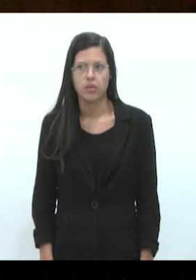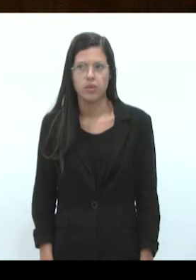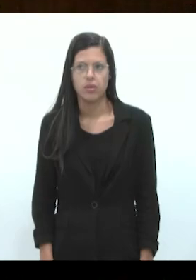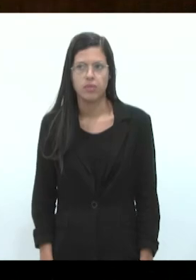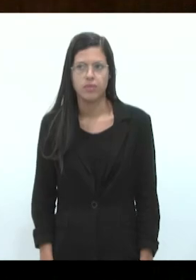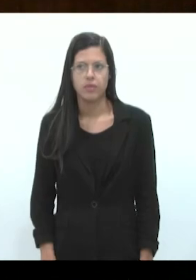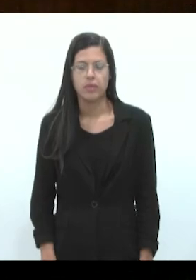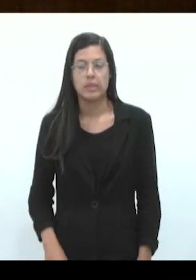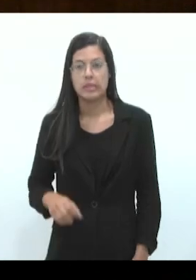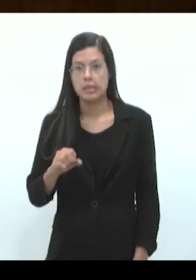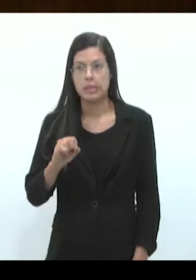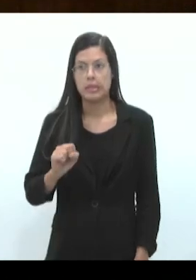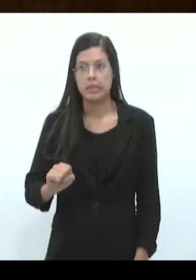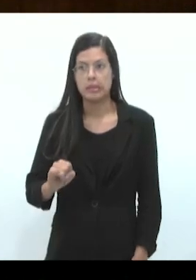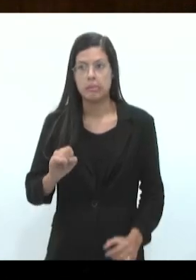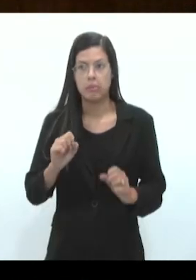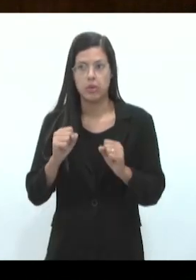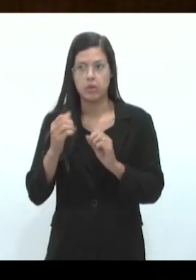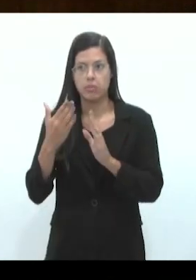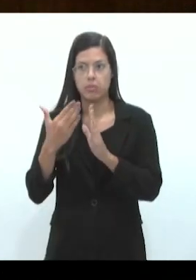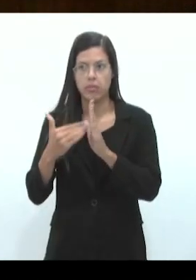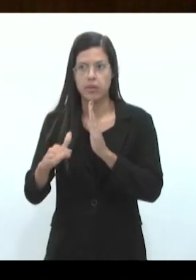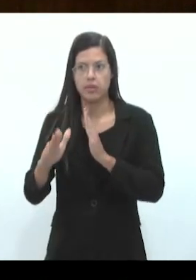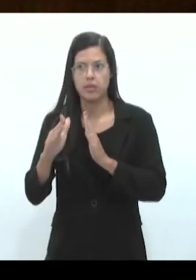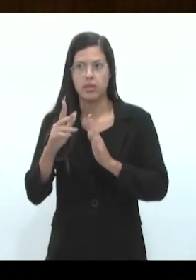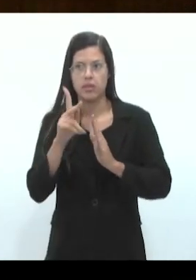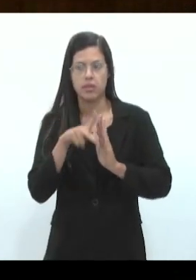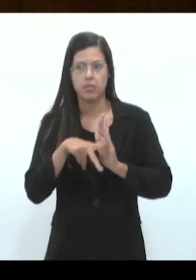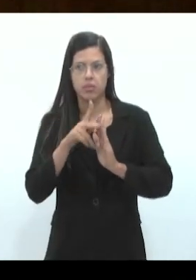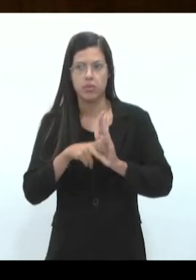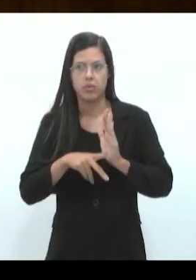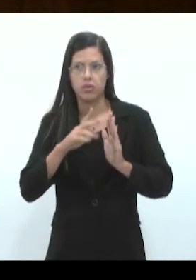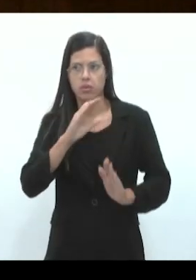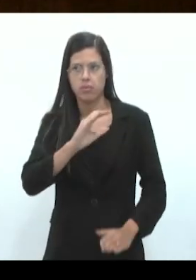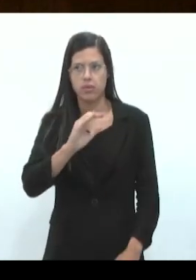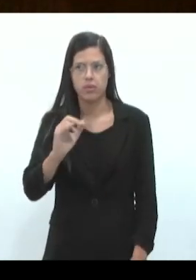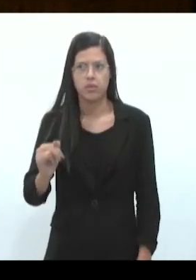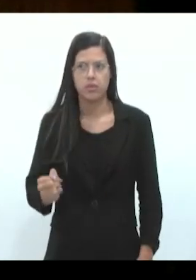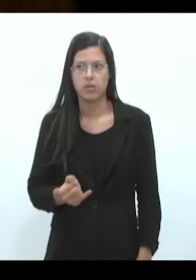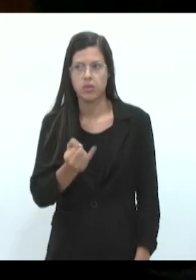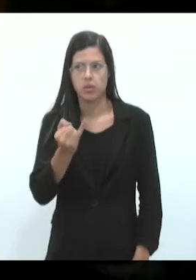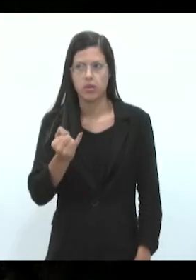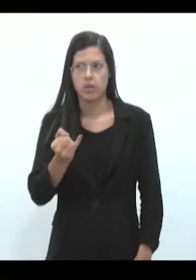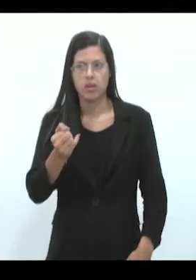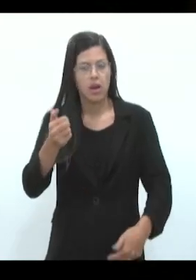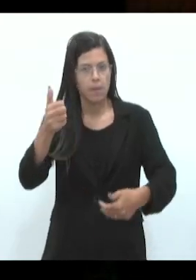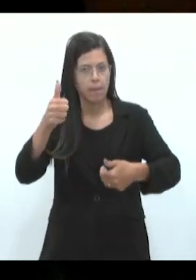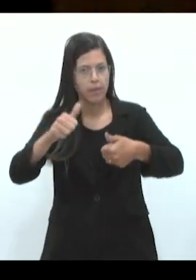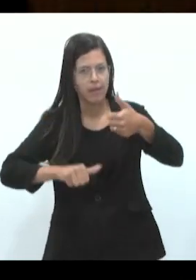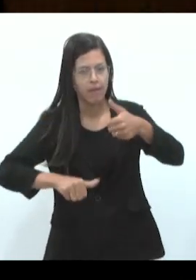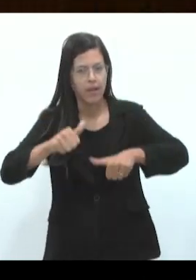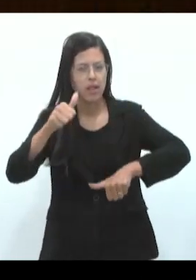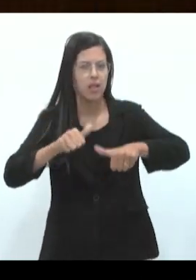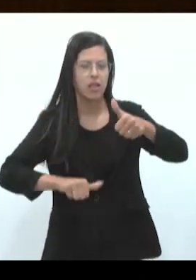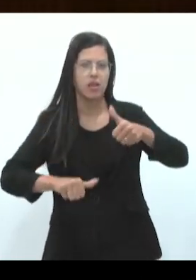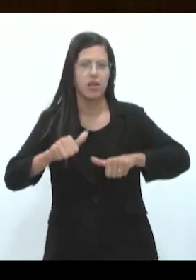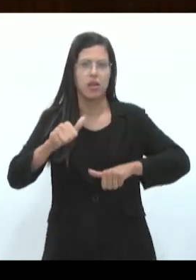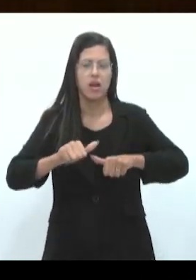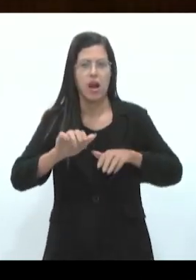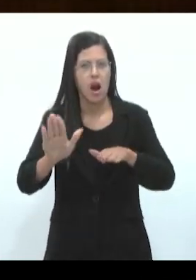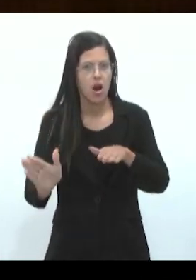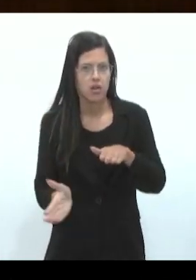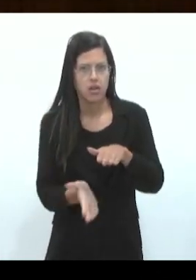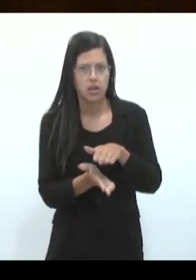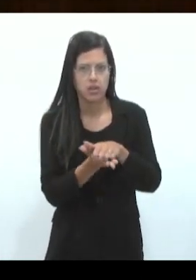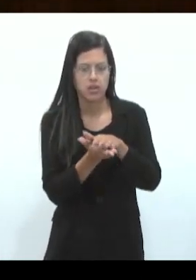se é possível, encaminhar esse projeto para a CCJ para avaliar a eventual